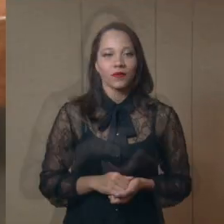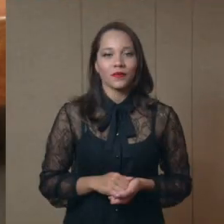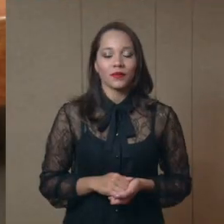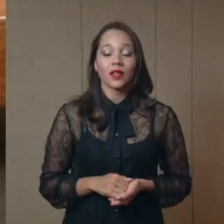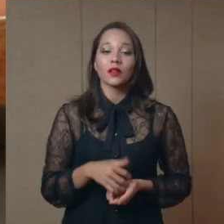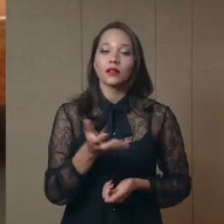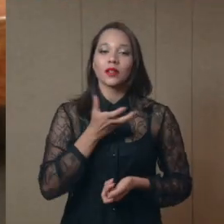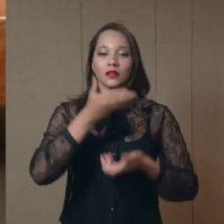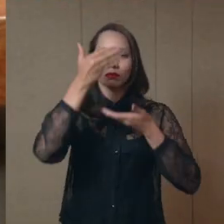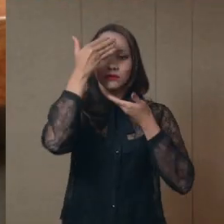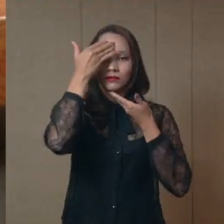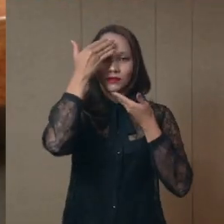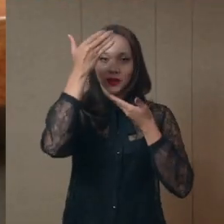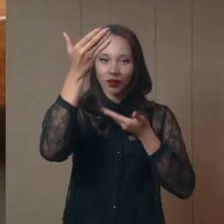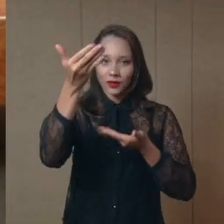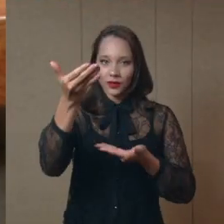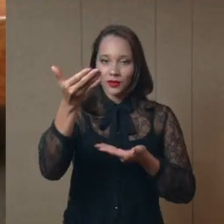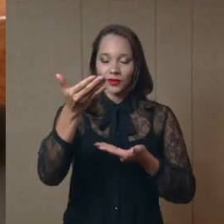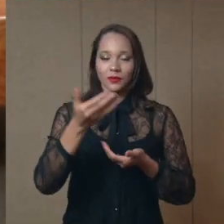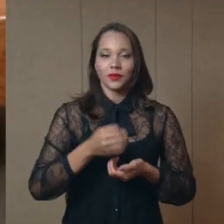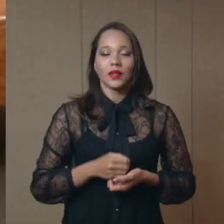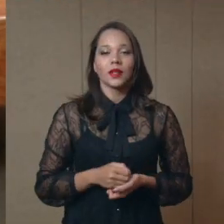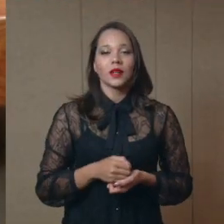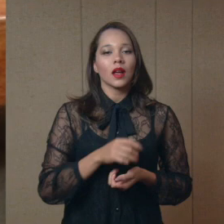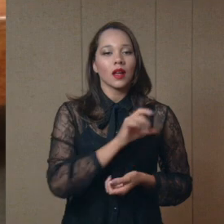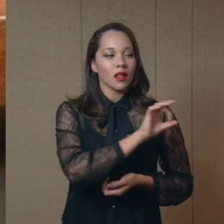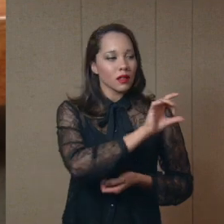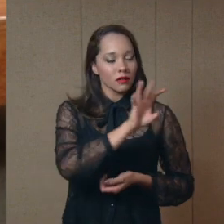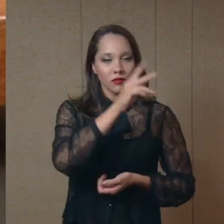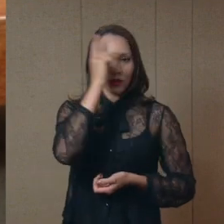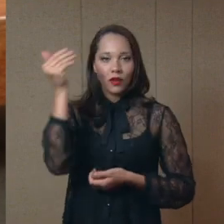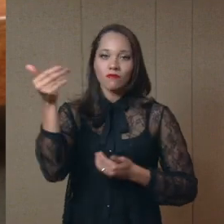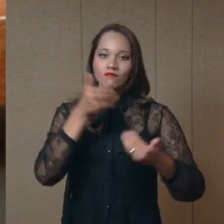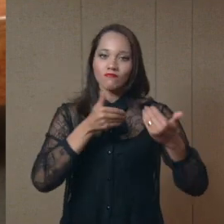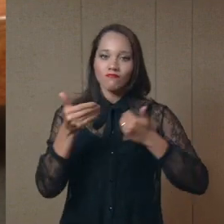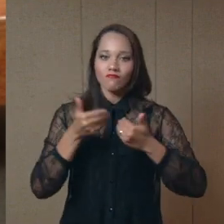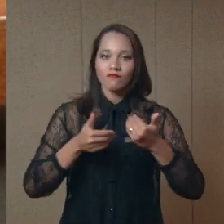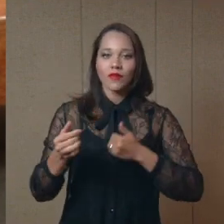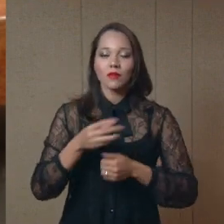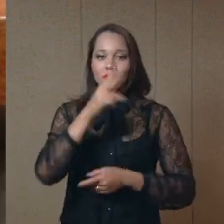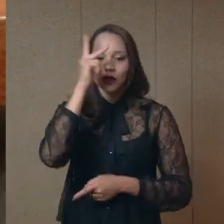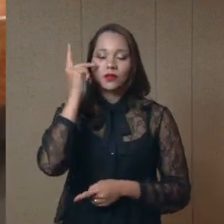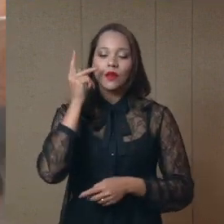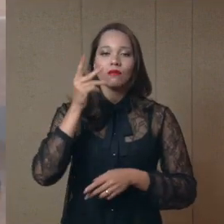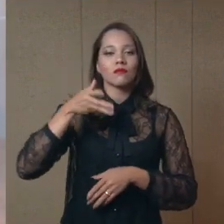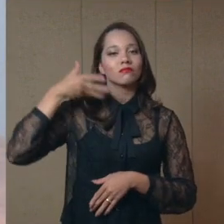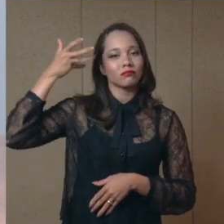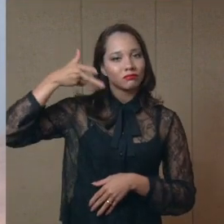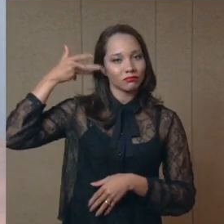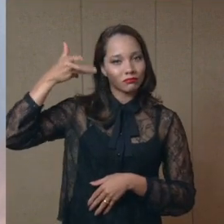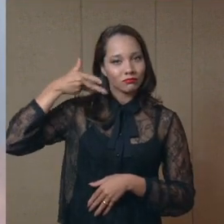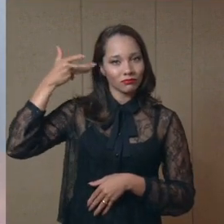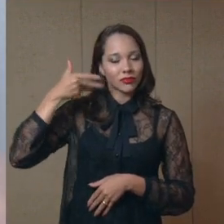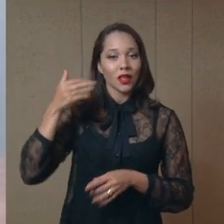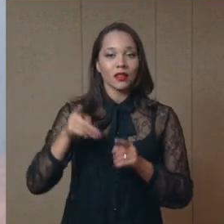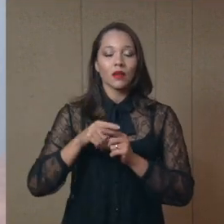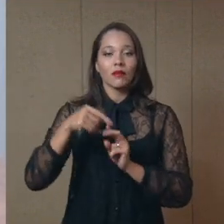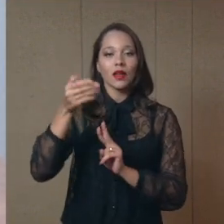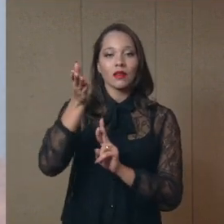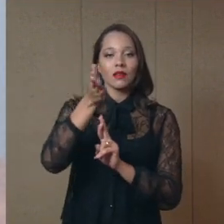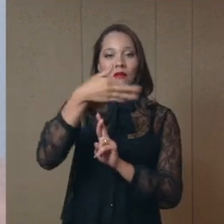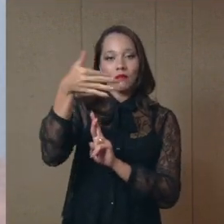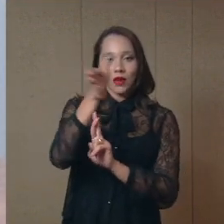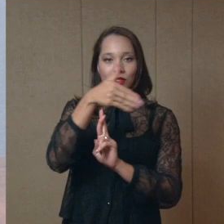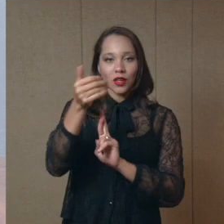queria agradecer a presença de todos do público os palestrantes o embaixador do uruguai